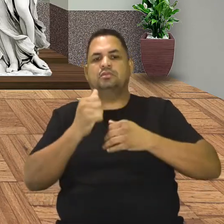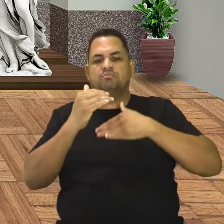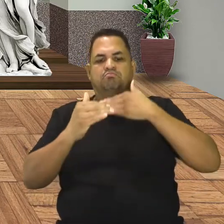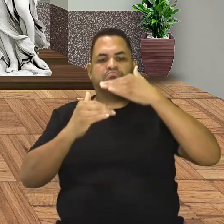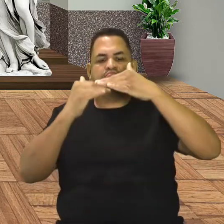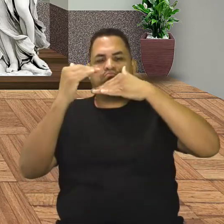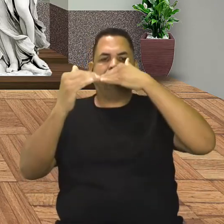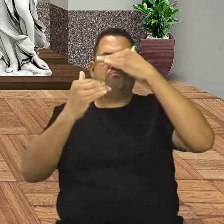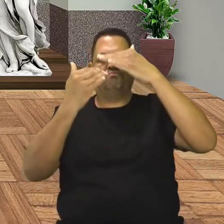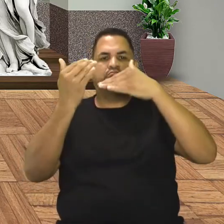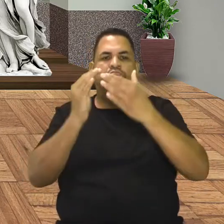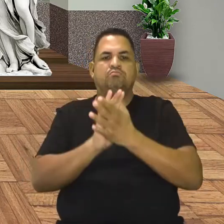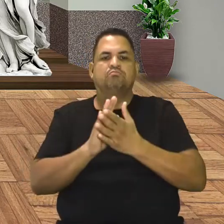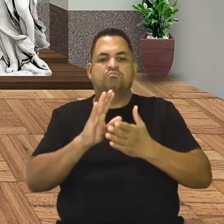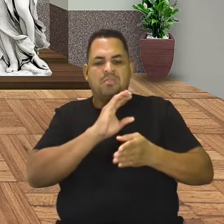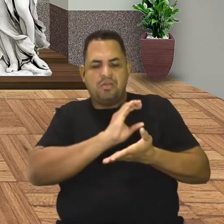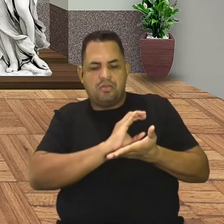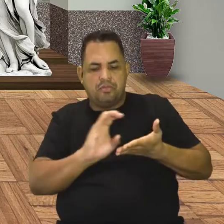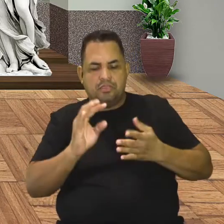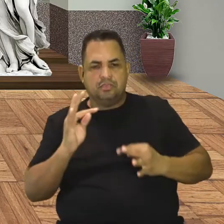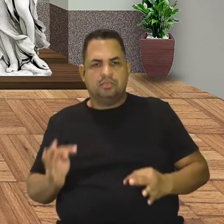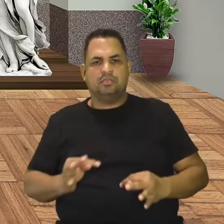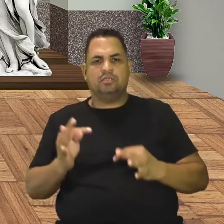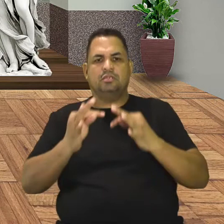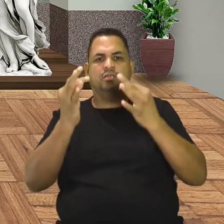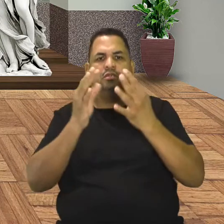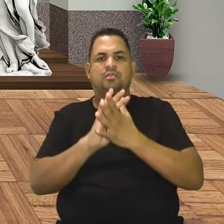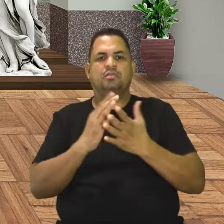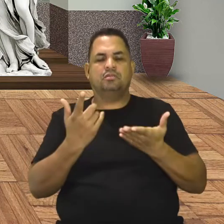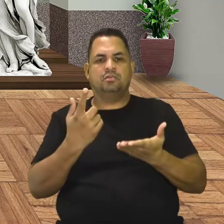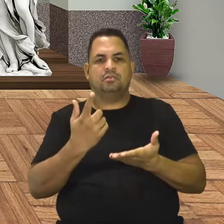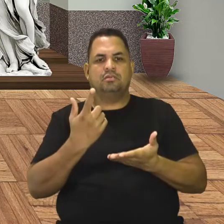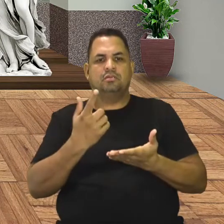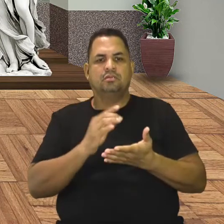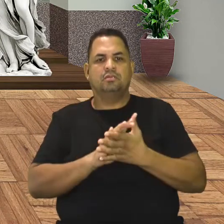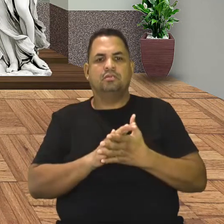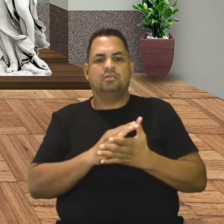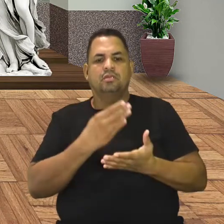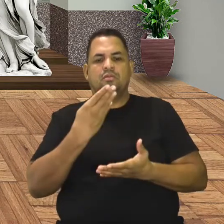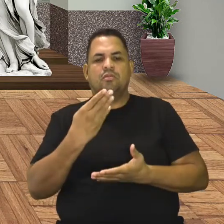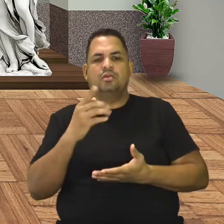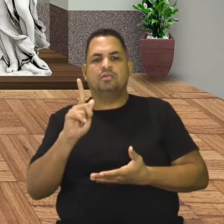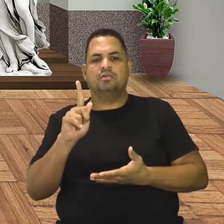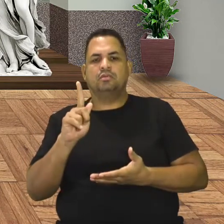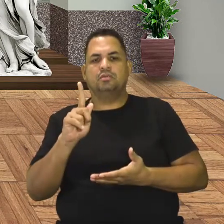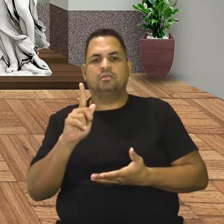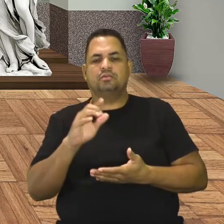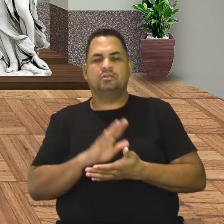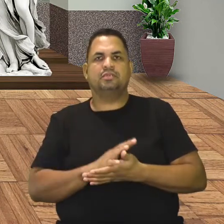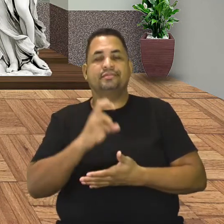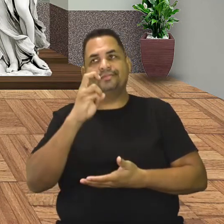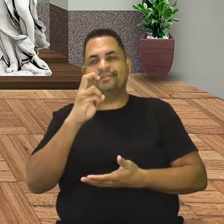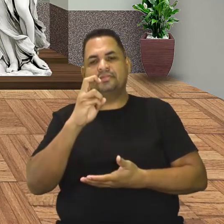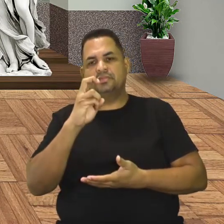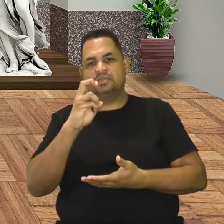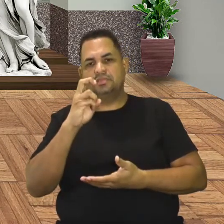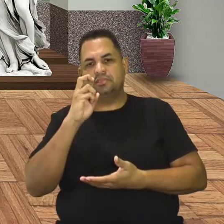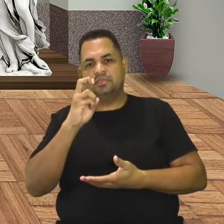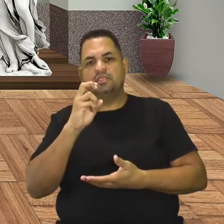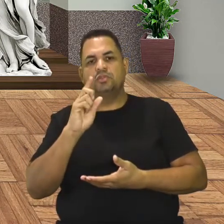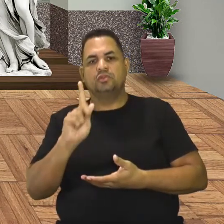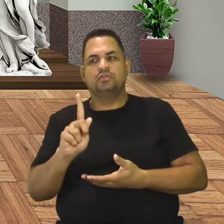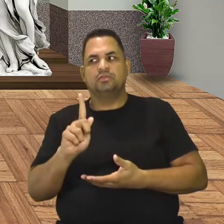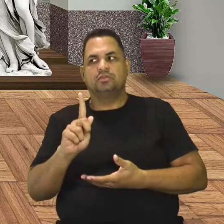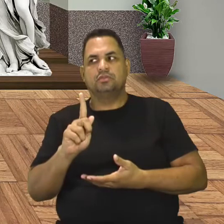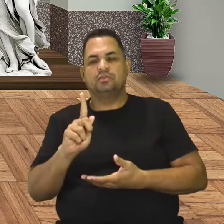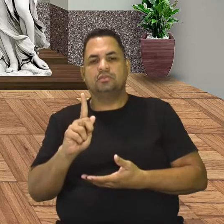crescente, ela está investindo muito em tecnologia. Olha só a 4G, a 5G que está sendo